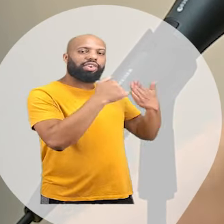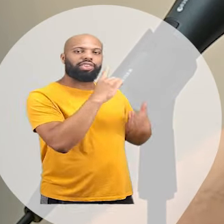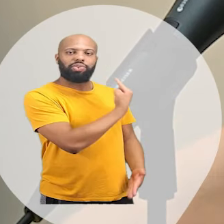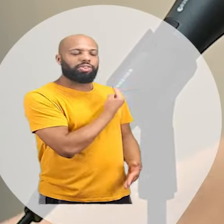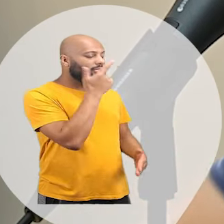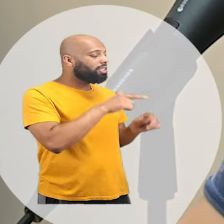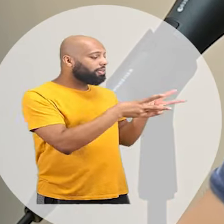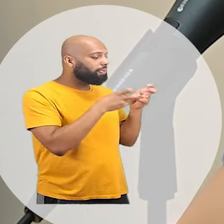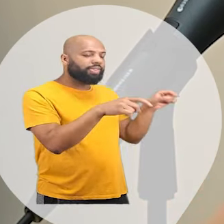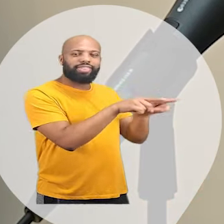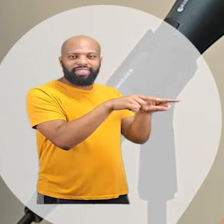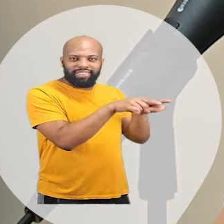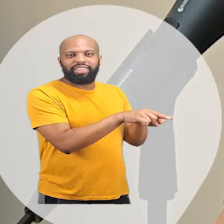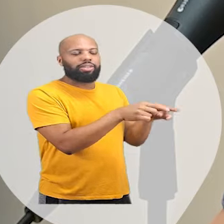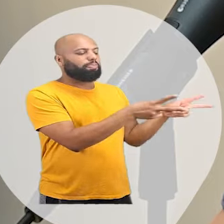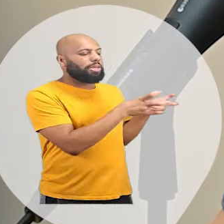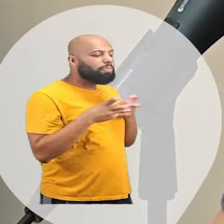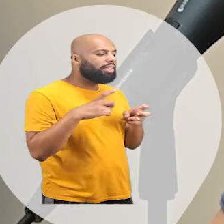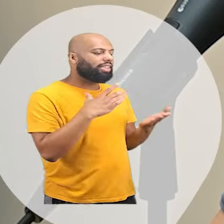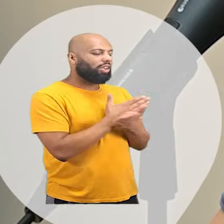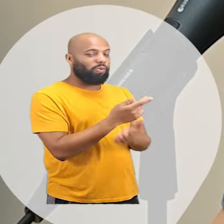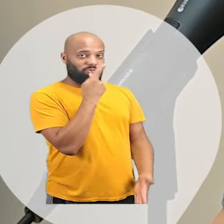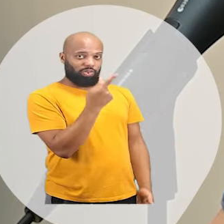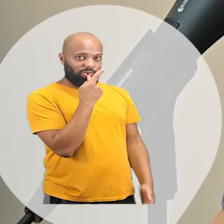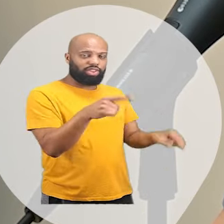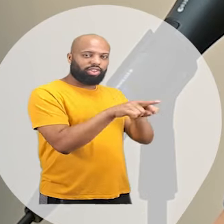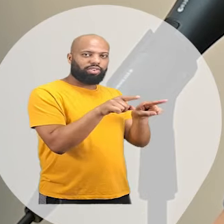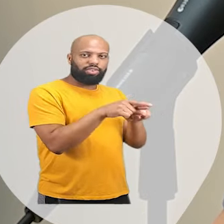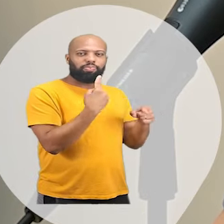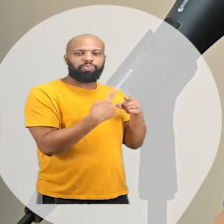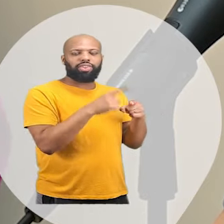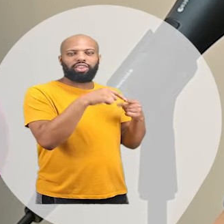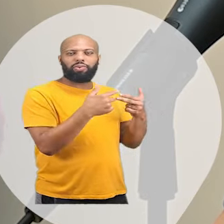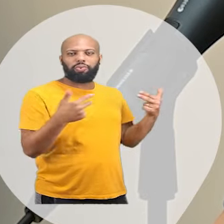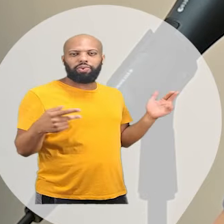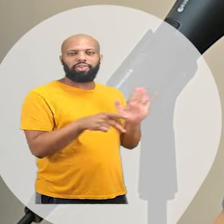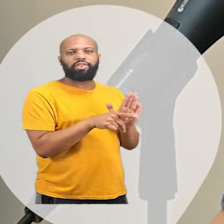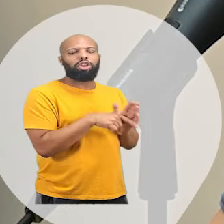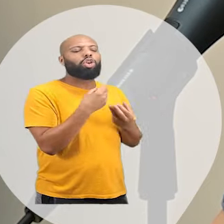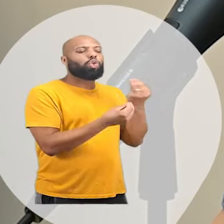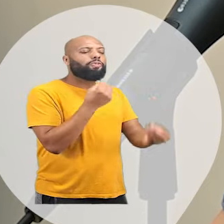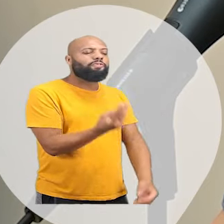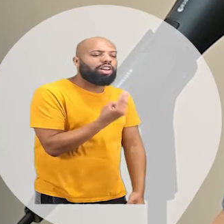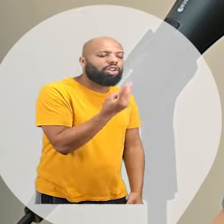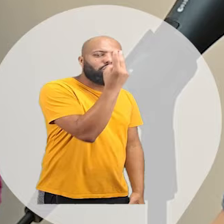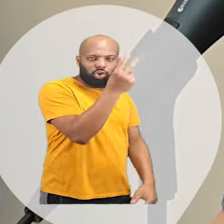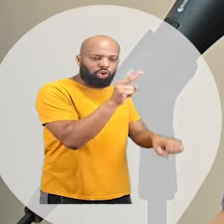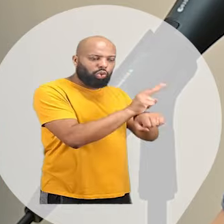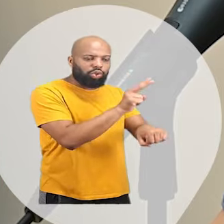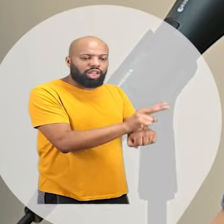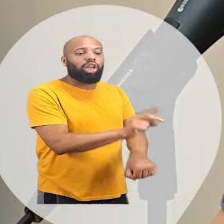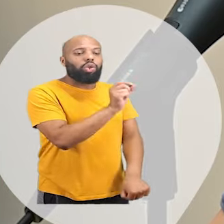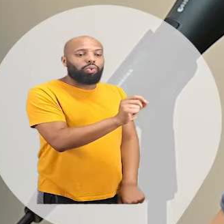a gente percebe e a gente percebeu em algumas falas suas como a gente taquei essa coisa tá querendo valor né Desse